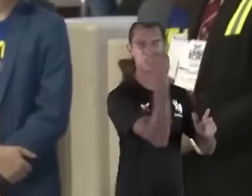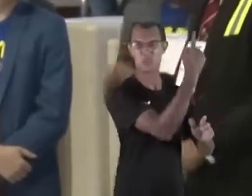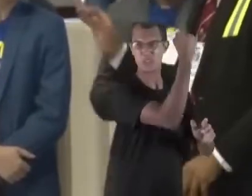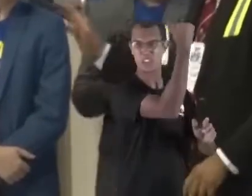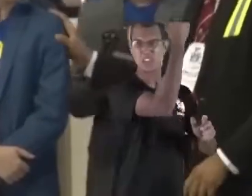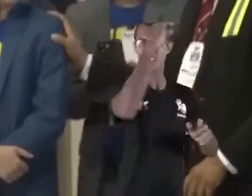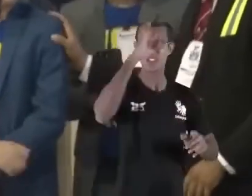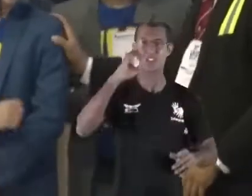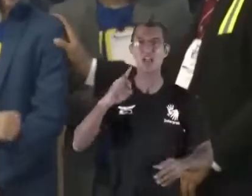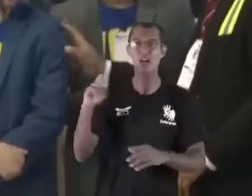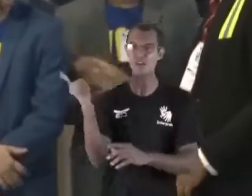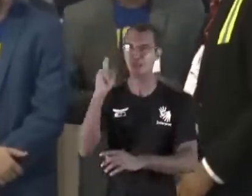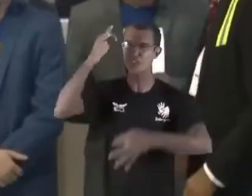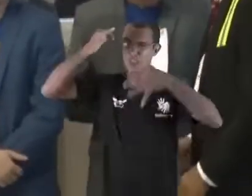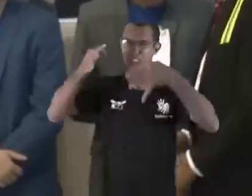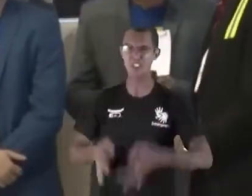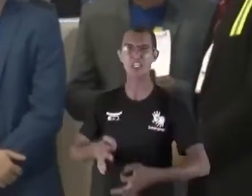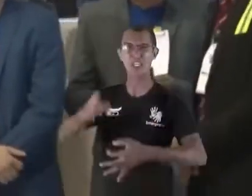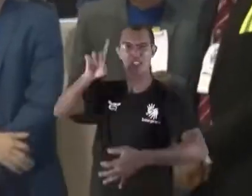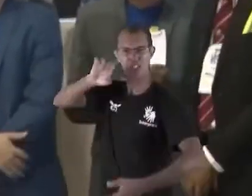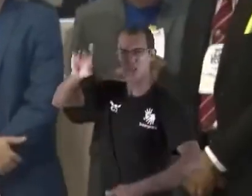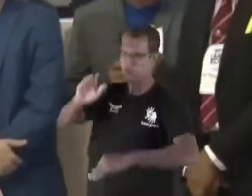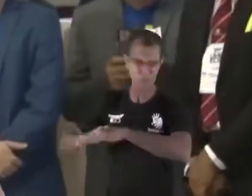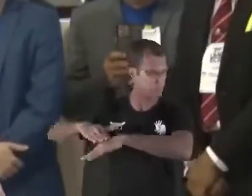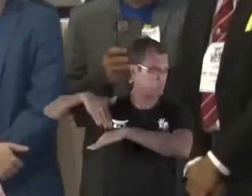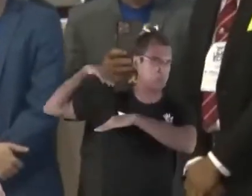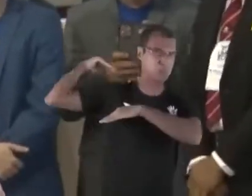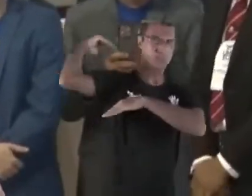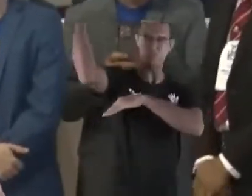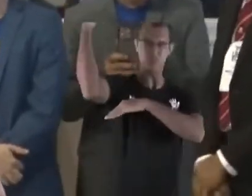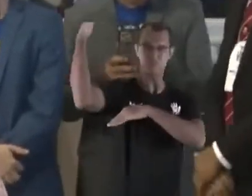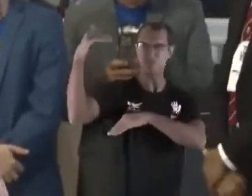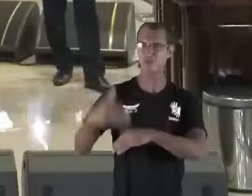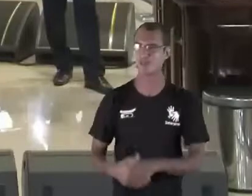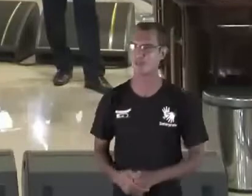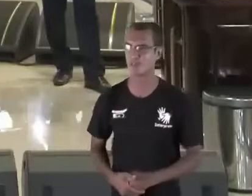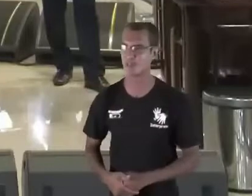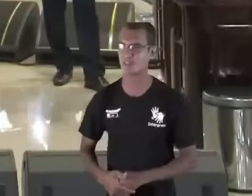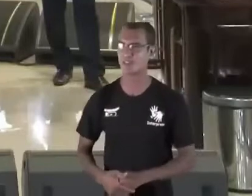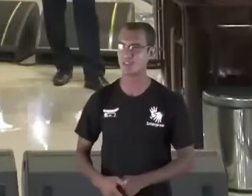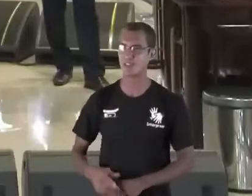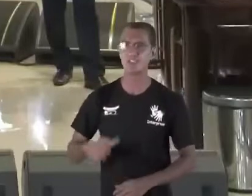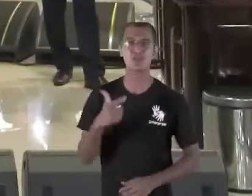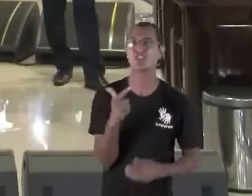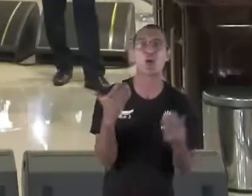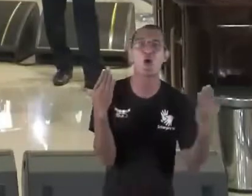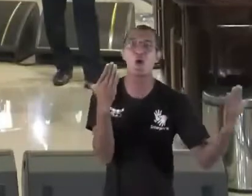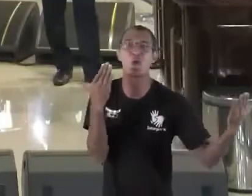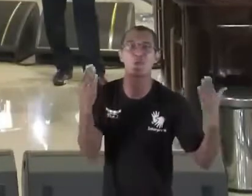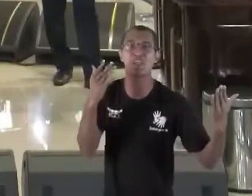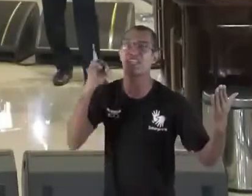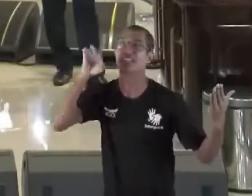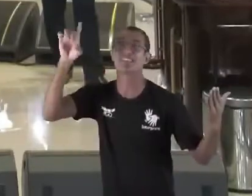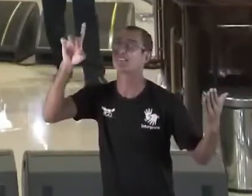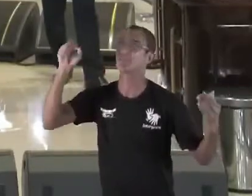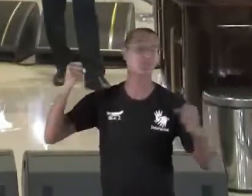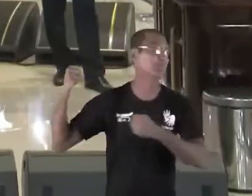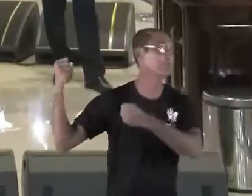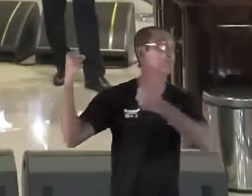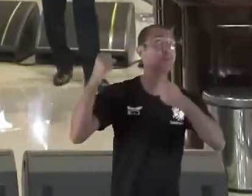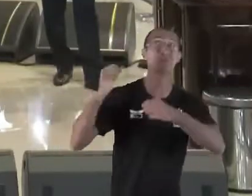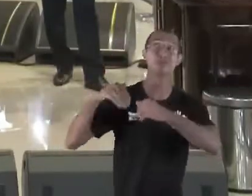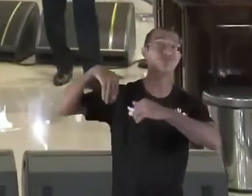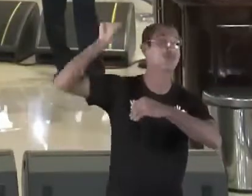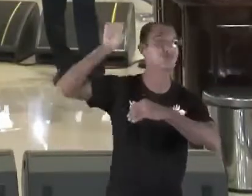Ele é Deus de fogo, ele é demais. Não dá pra comparar, é grande o seu poder. O mundo